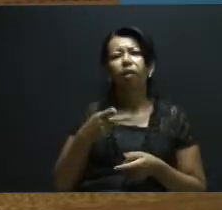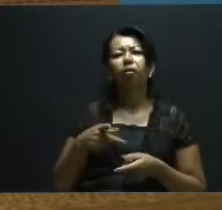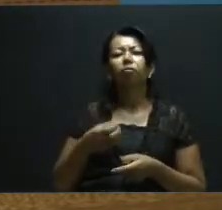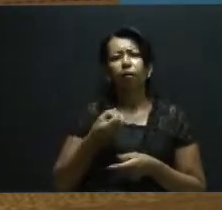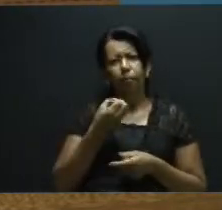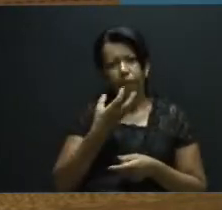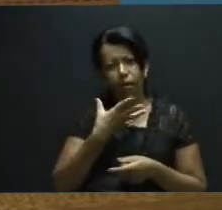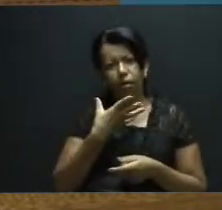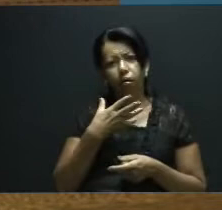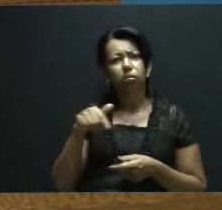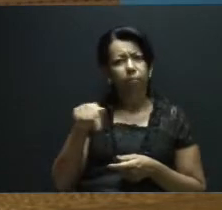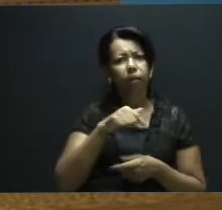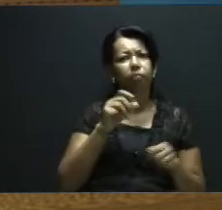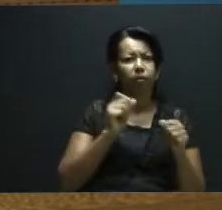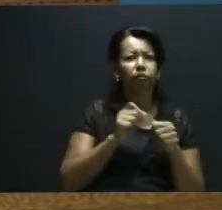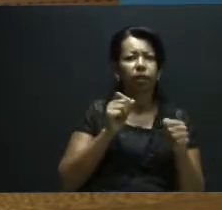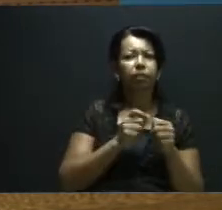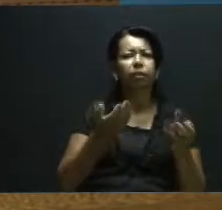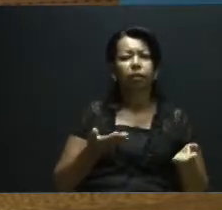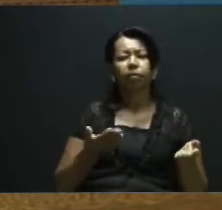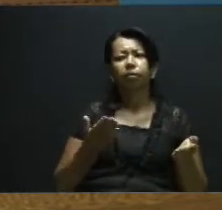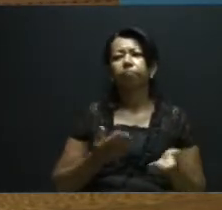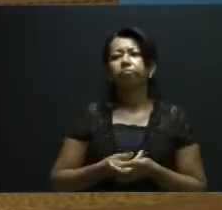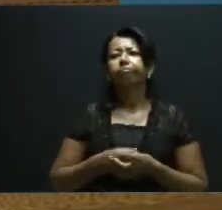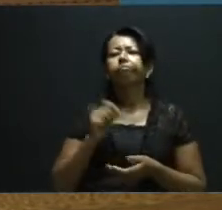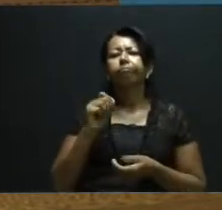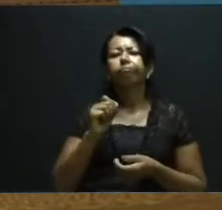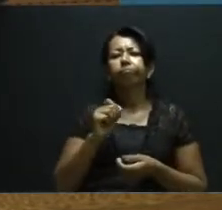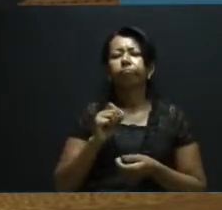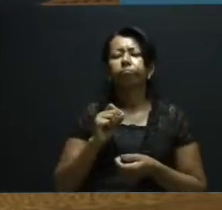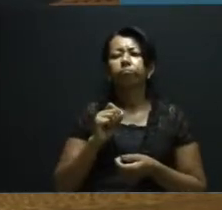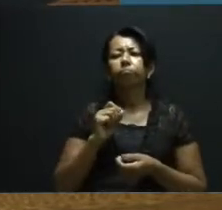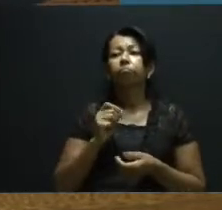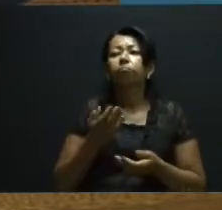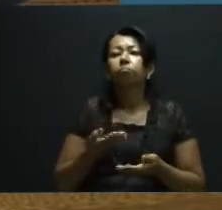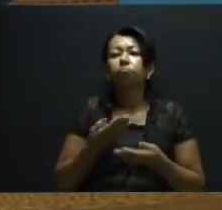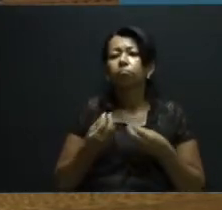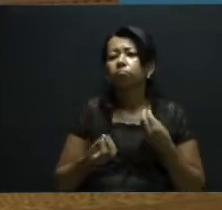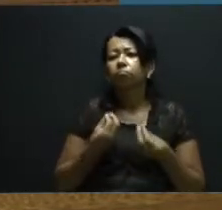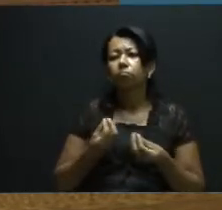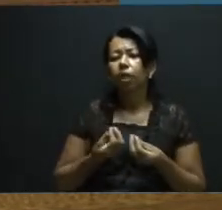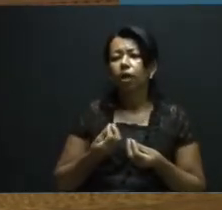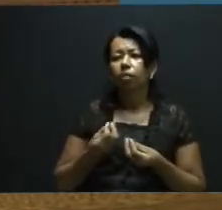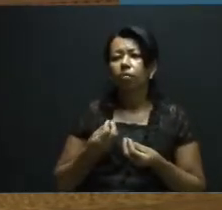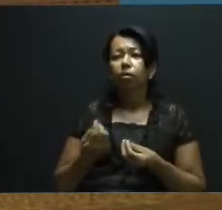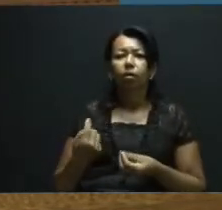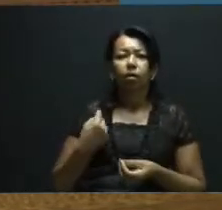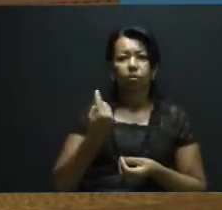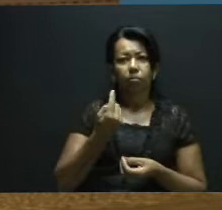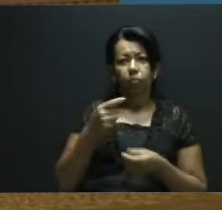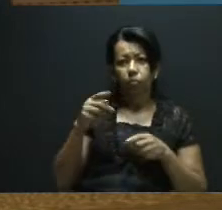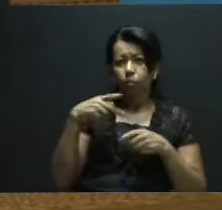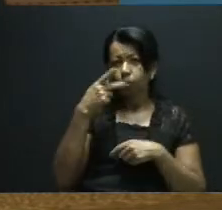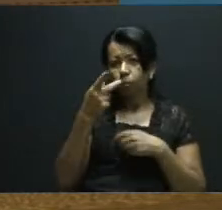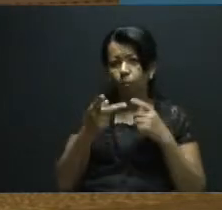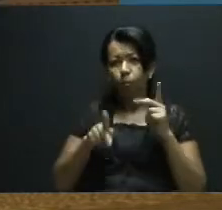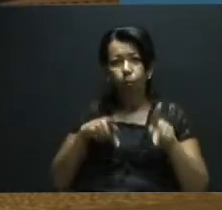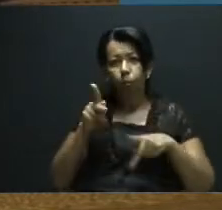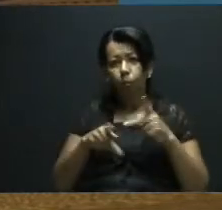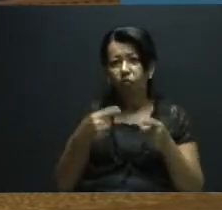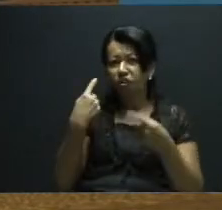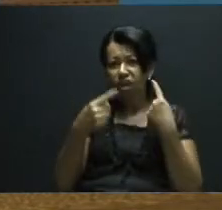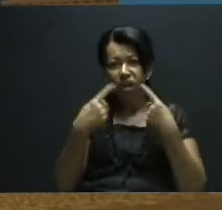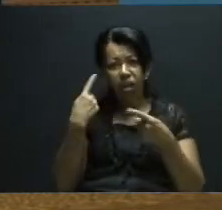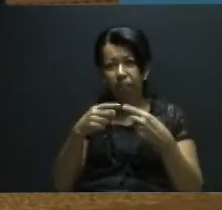bem semana que vem teremos resolvido e aí quem é fica que fica à frente da população te cobrando por causa do